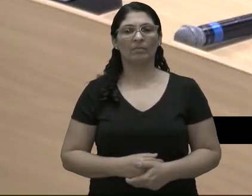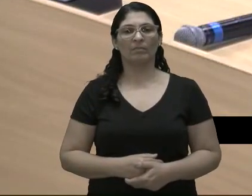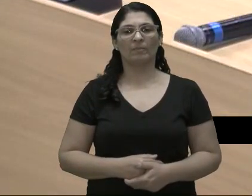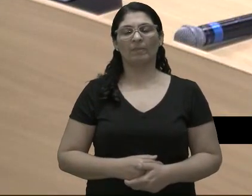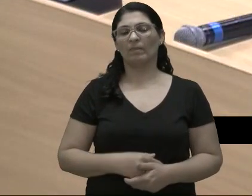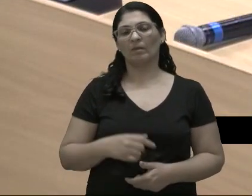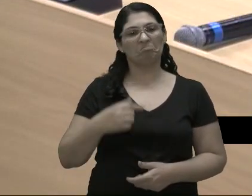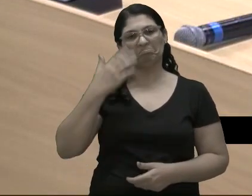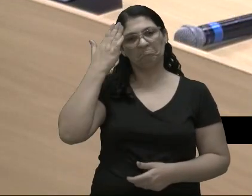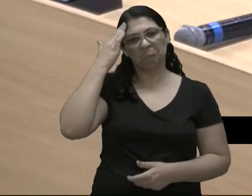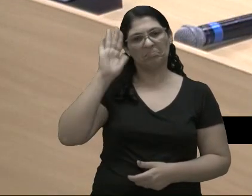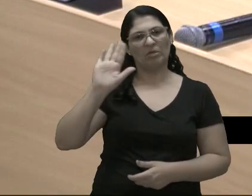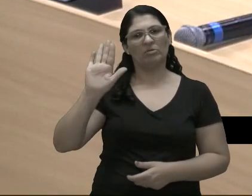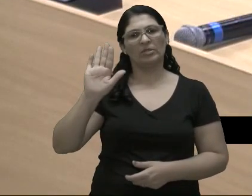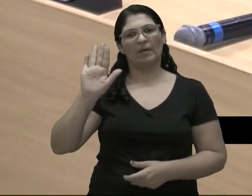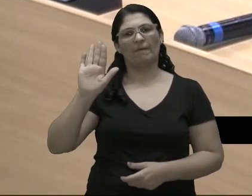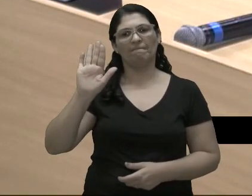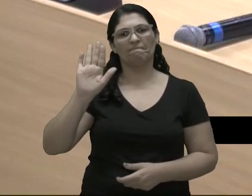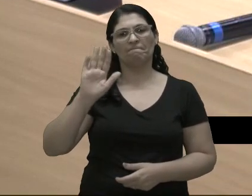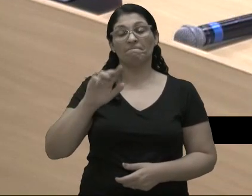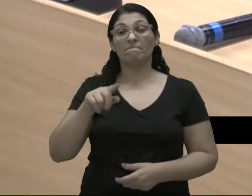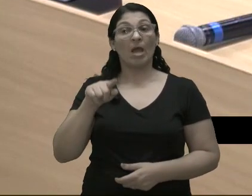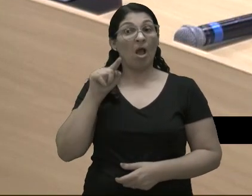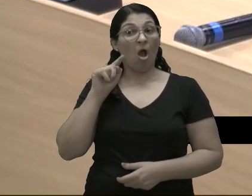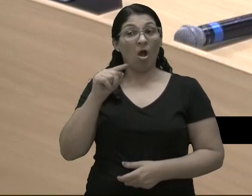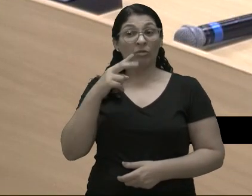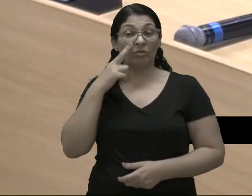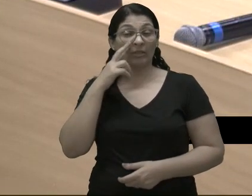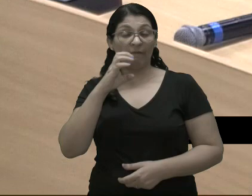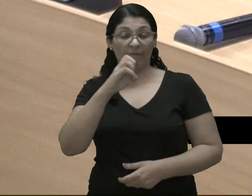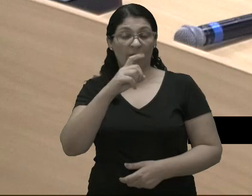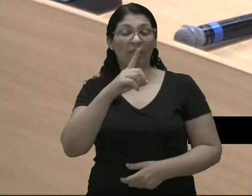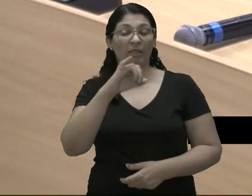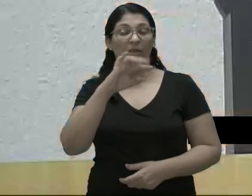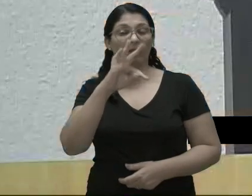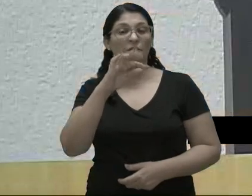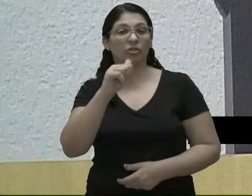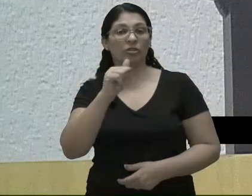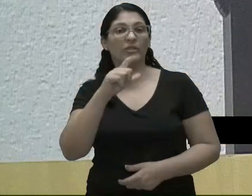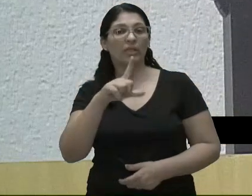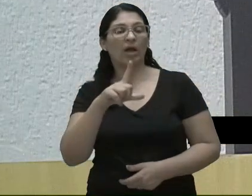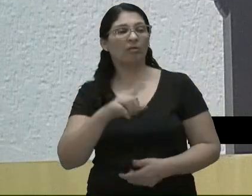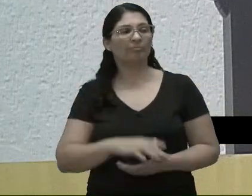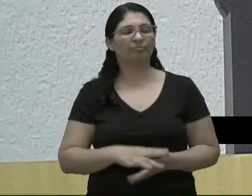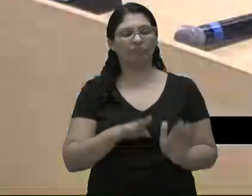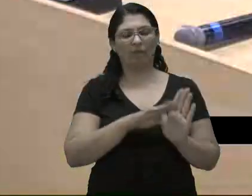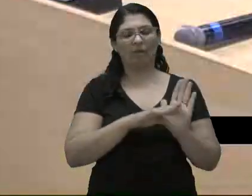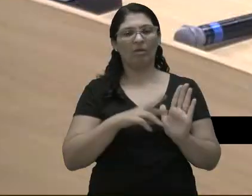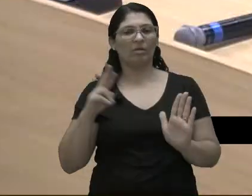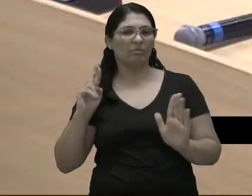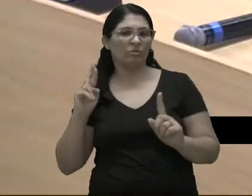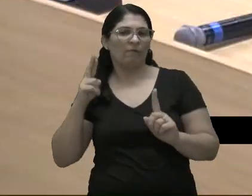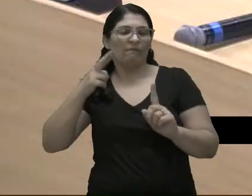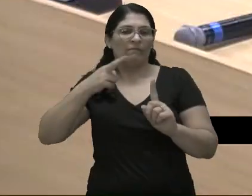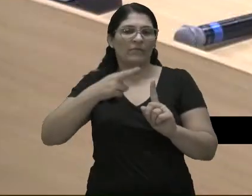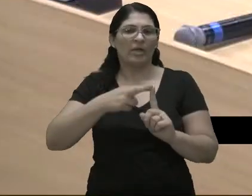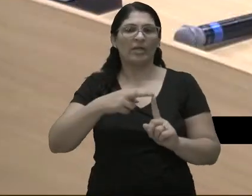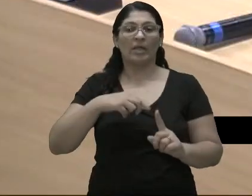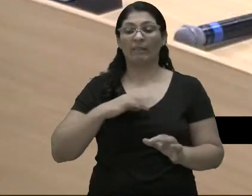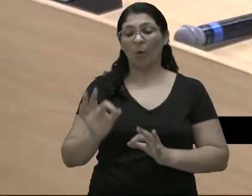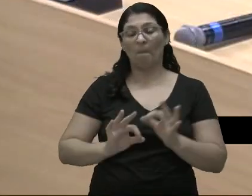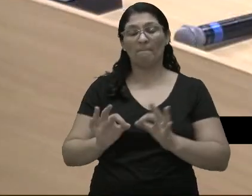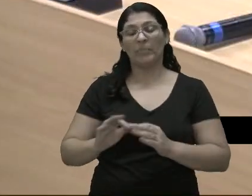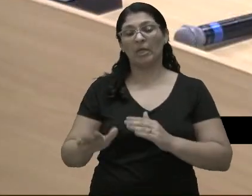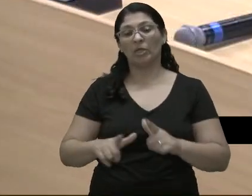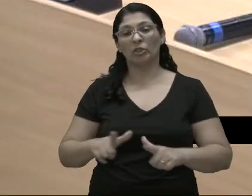Não, eu não sei. É que assim, o senhor está vendo o edital, é isso? Eu estou vendo o termo de referência. O termo de referência. Existe um plano de trabalho. Exato.